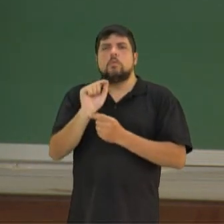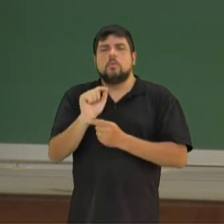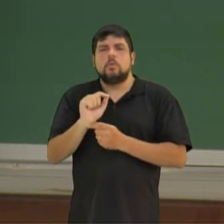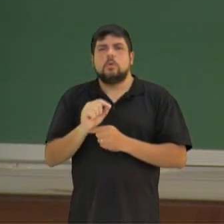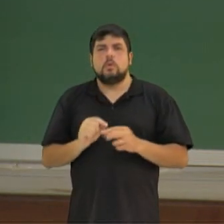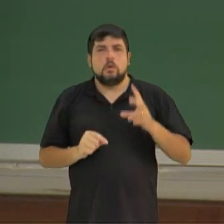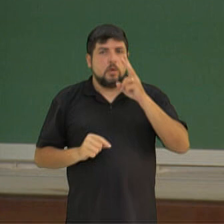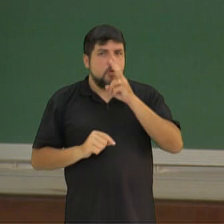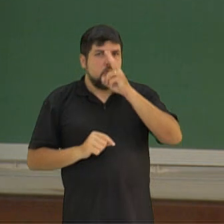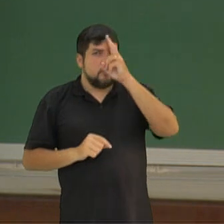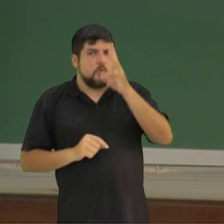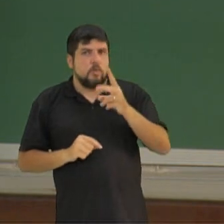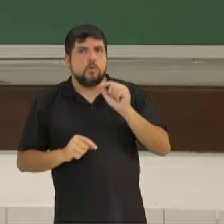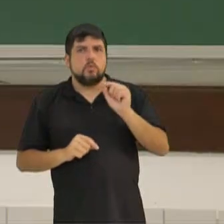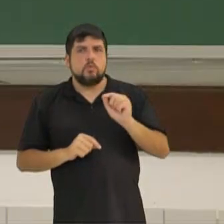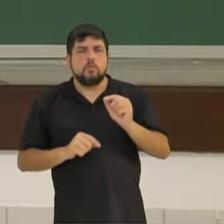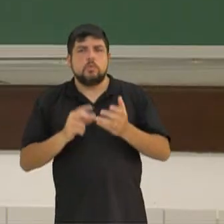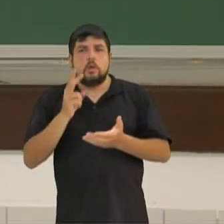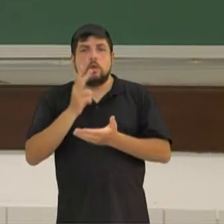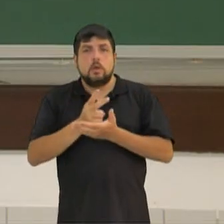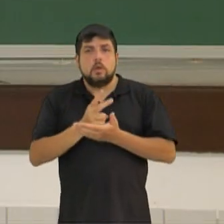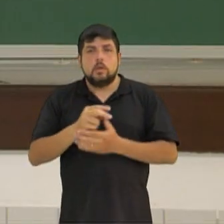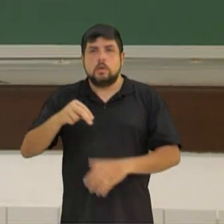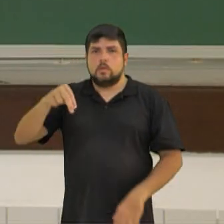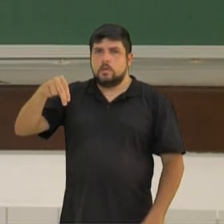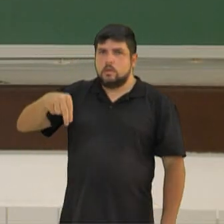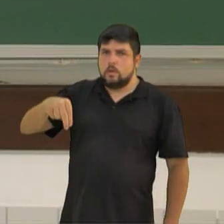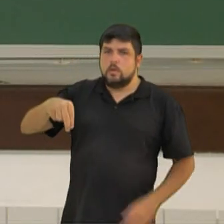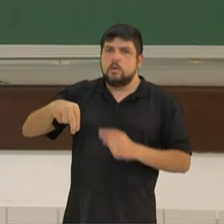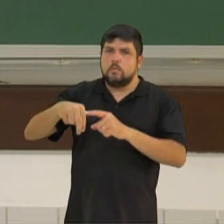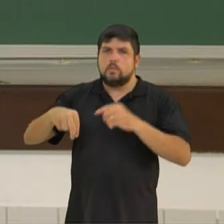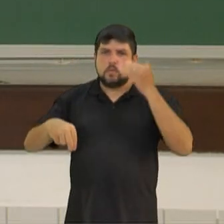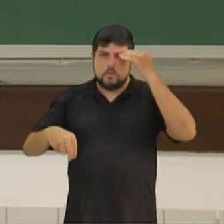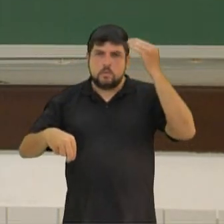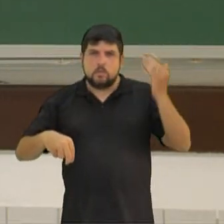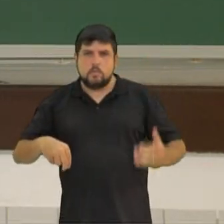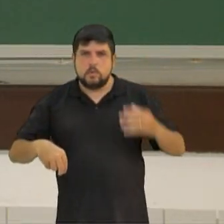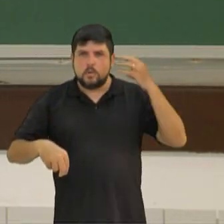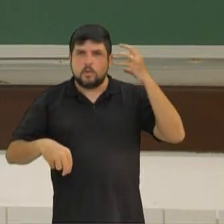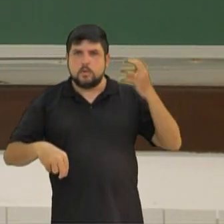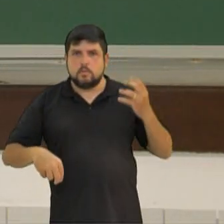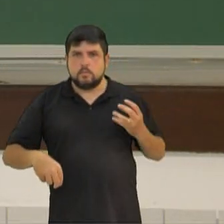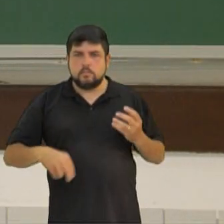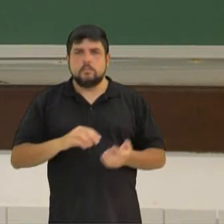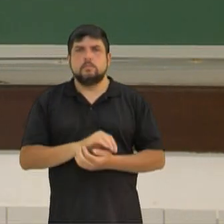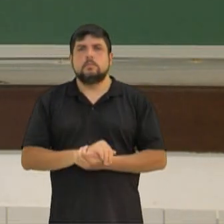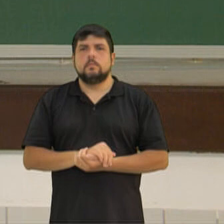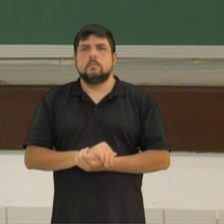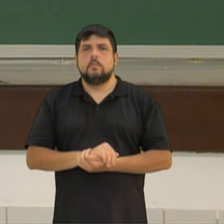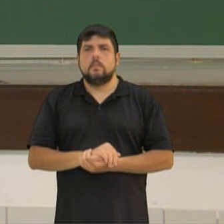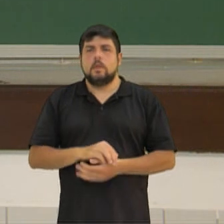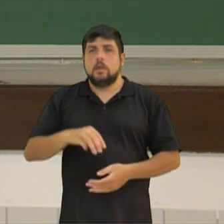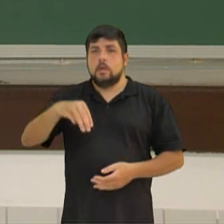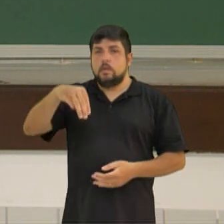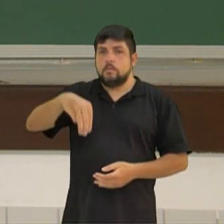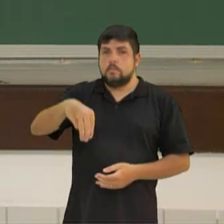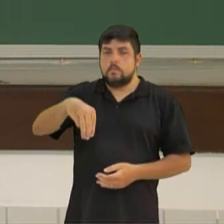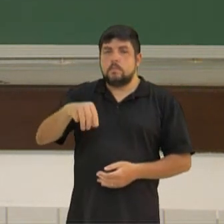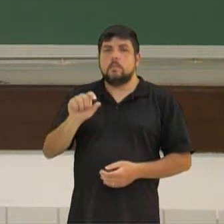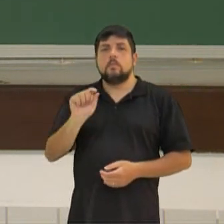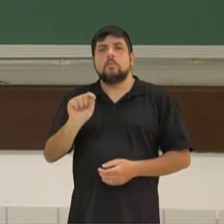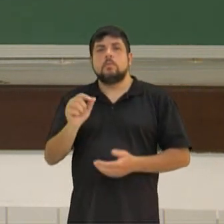força a gente já sabe, é sempre calculada em Newton, em homenagem ao Isaac Newton. A massa é em